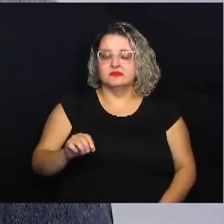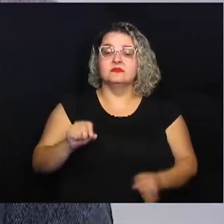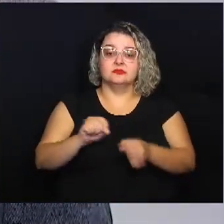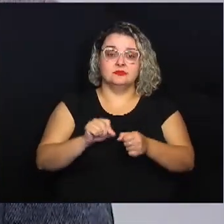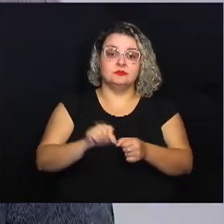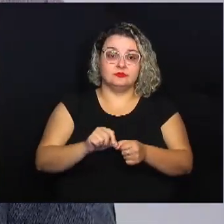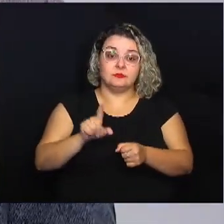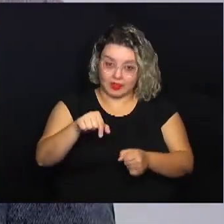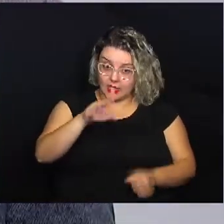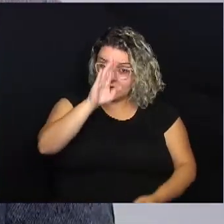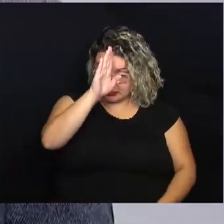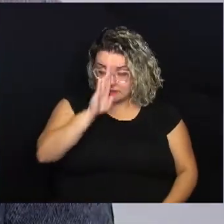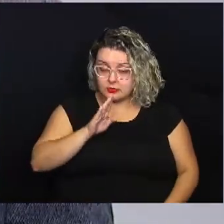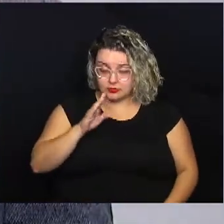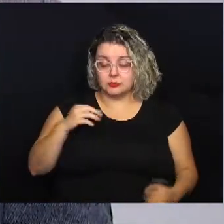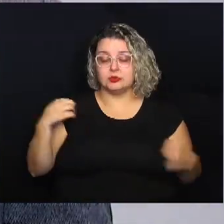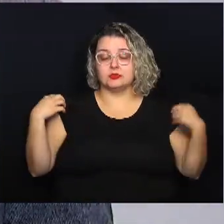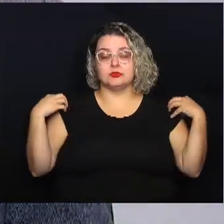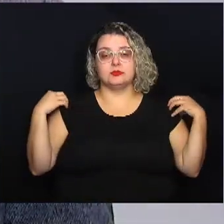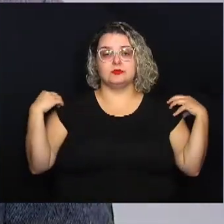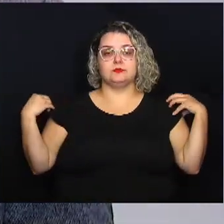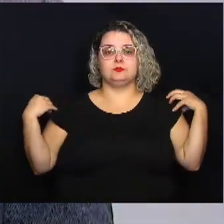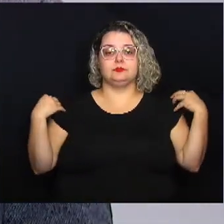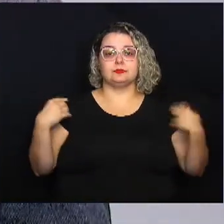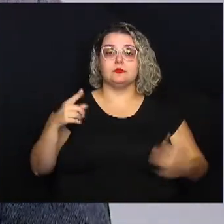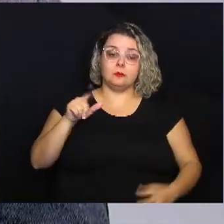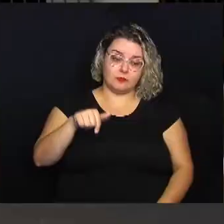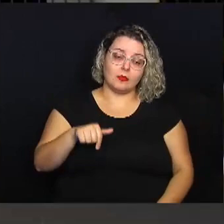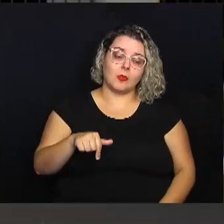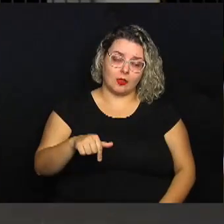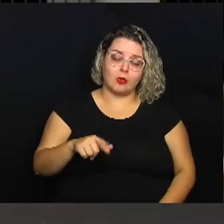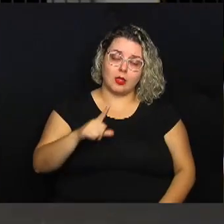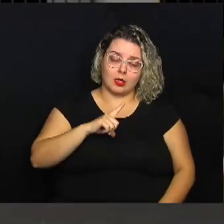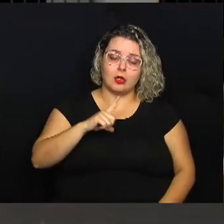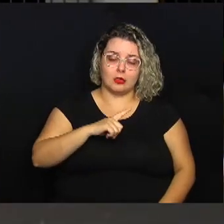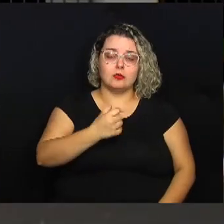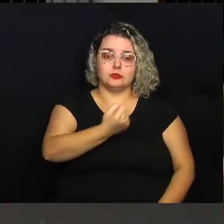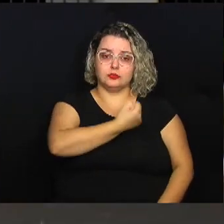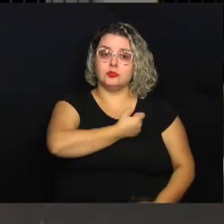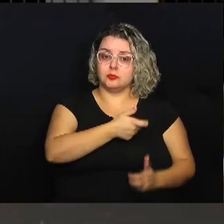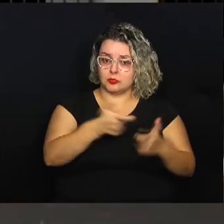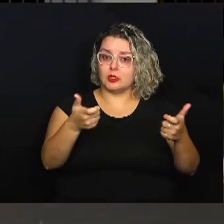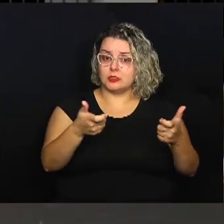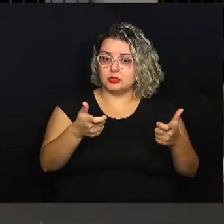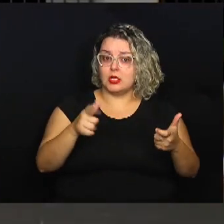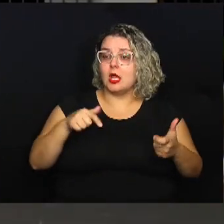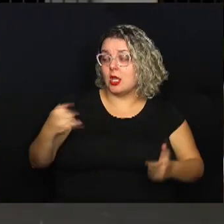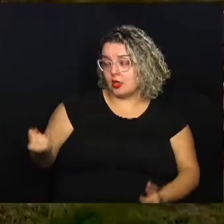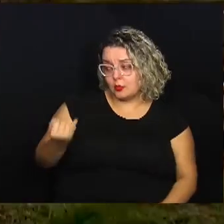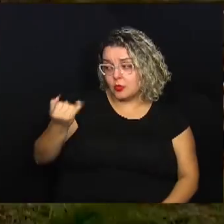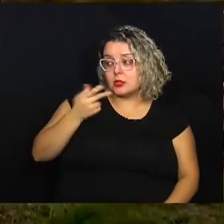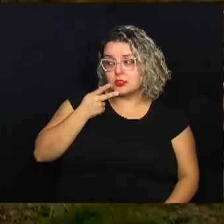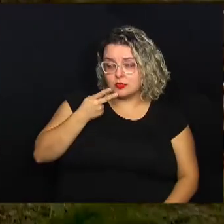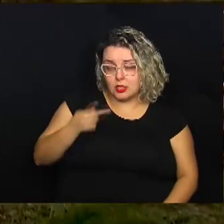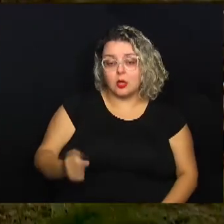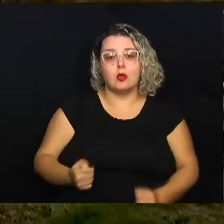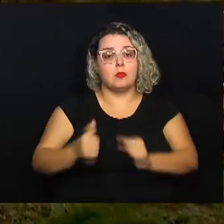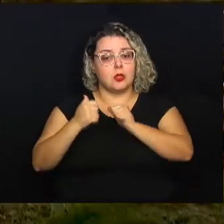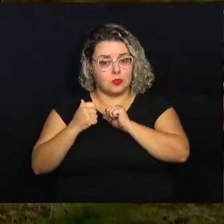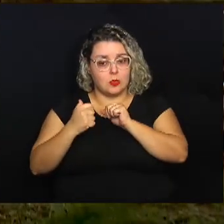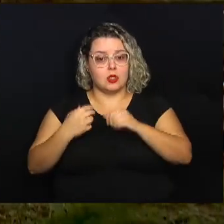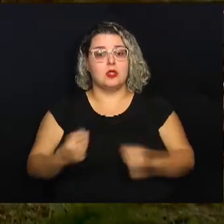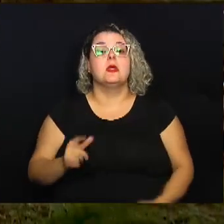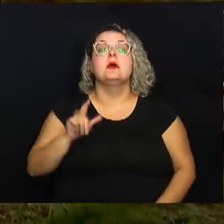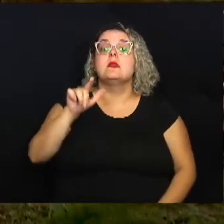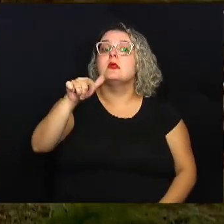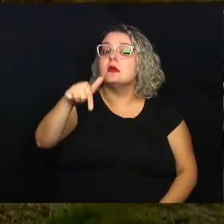ser gratuitos, então o número é de fato elevado. É importante destacar que o benefício será concedido depois